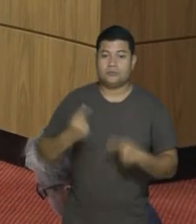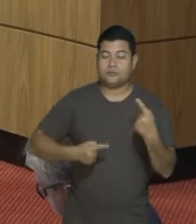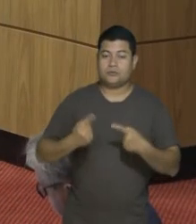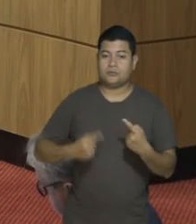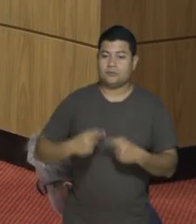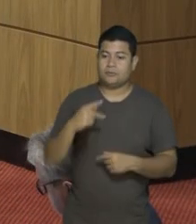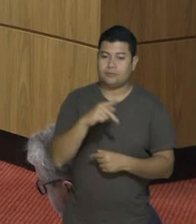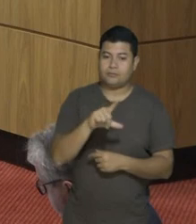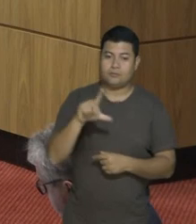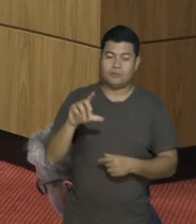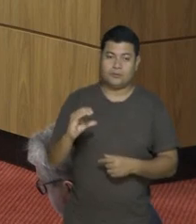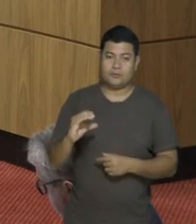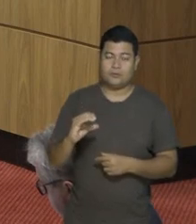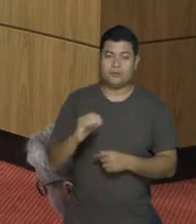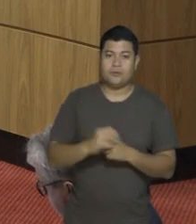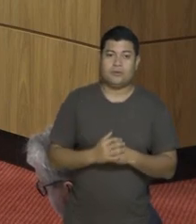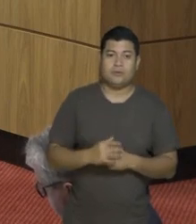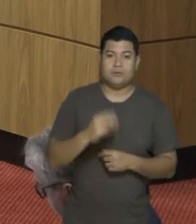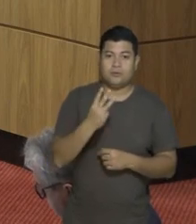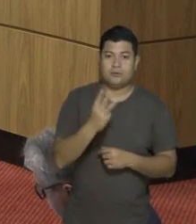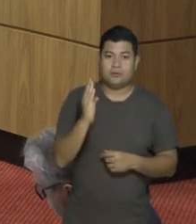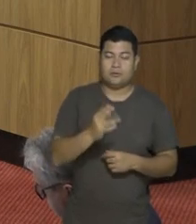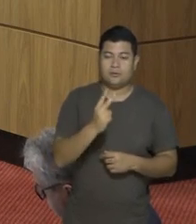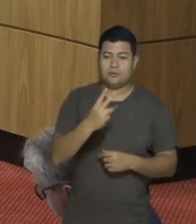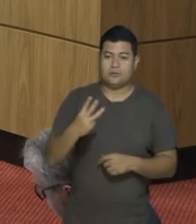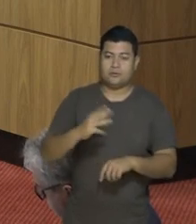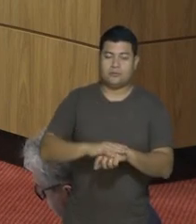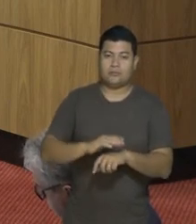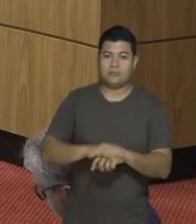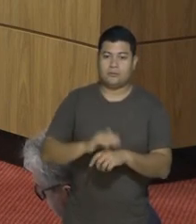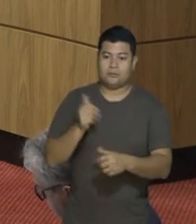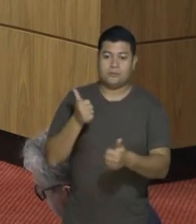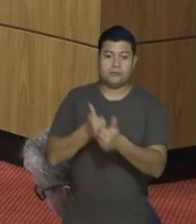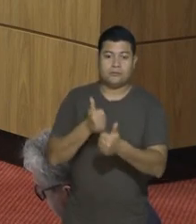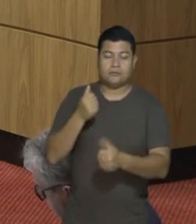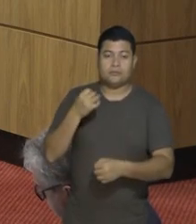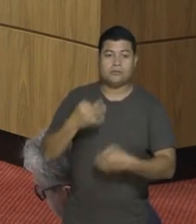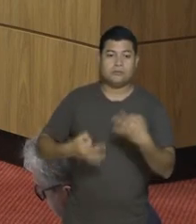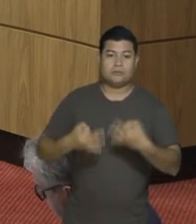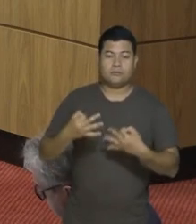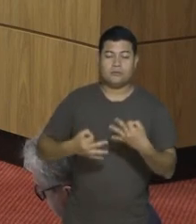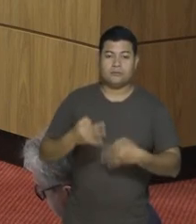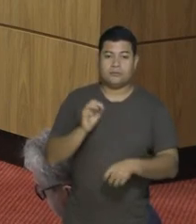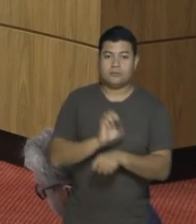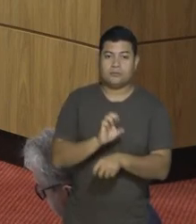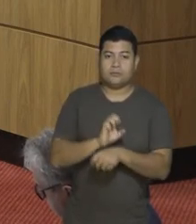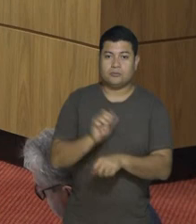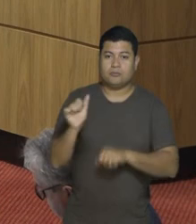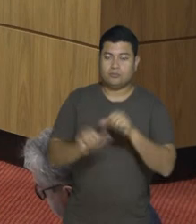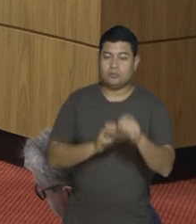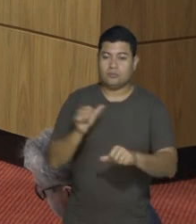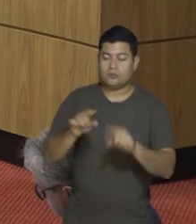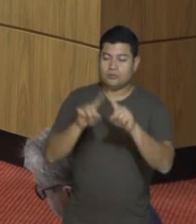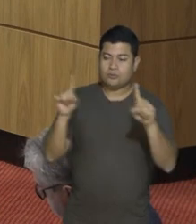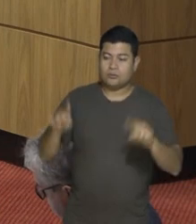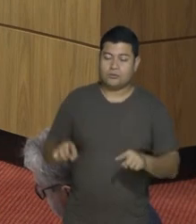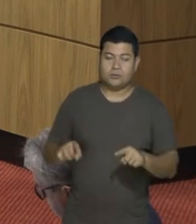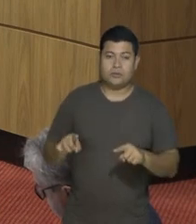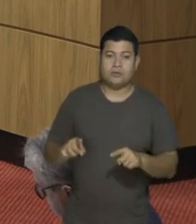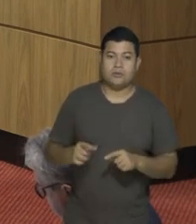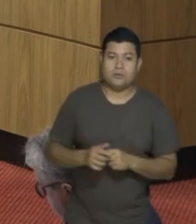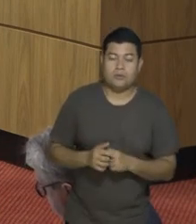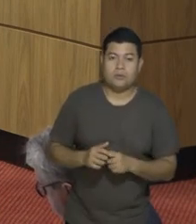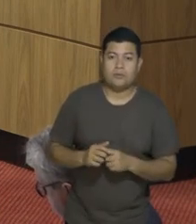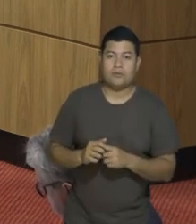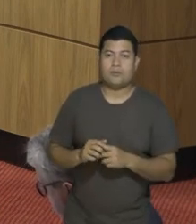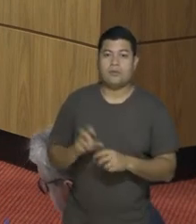lei complementar 3/2023, autor, Tribunal de Justiça do Estado. Transforma os cargos do quadro da magistratura do Poder Judiciário